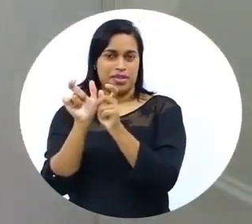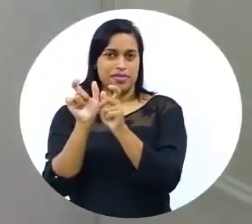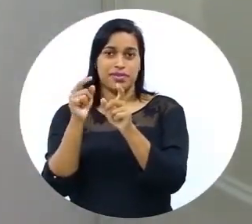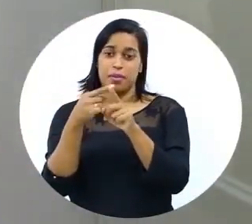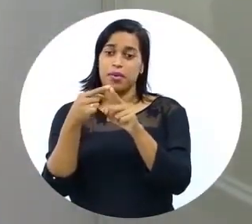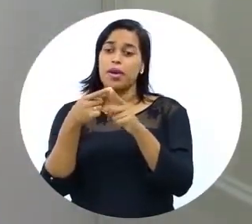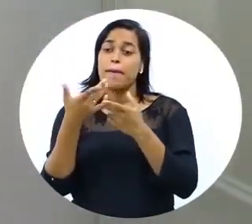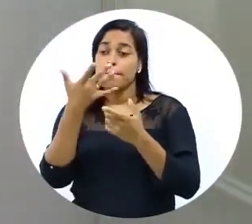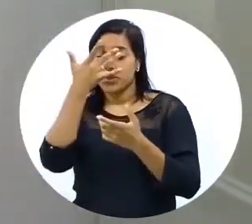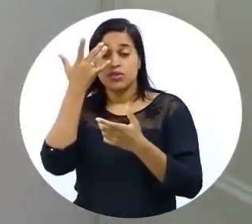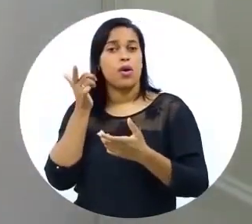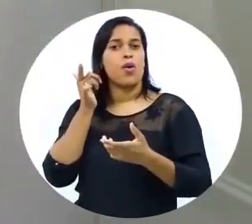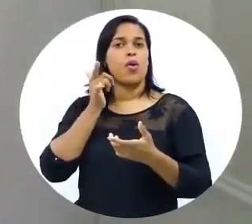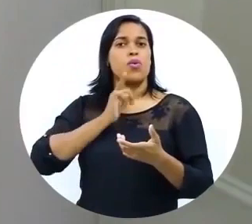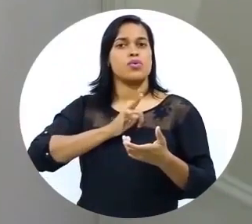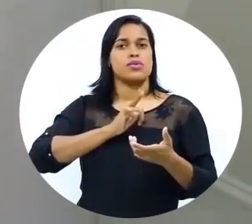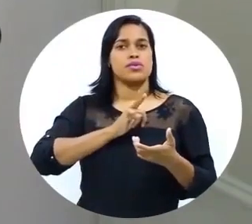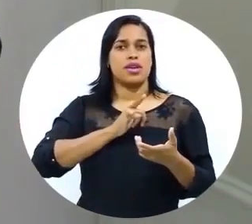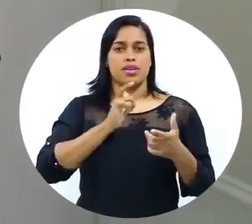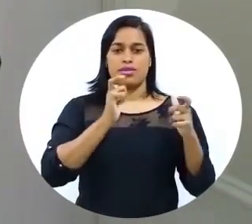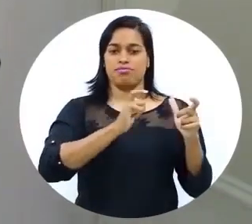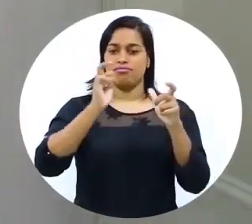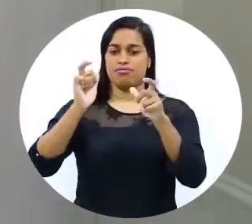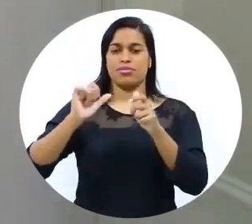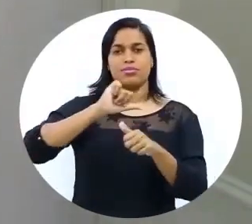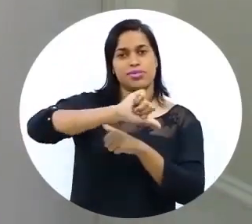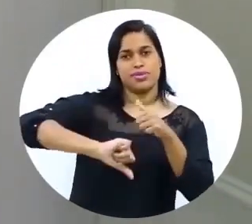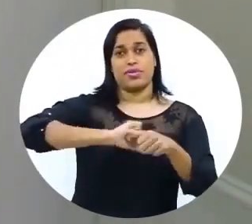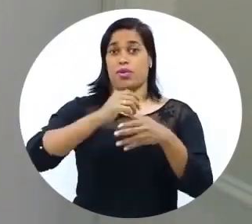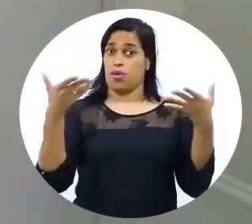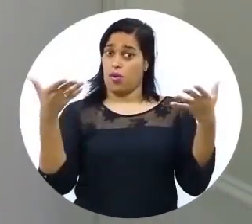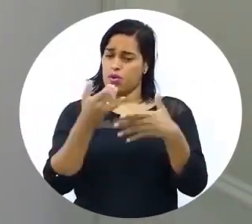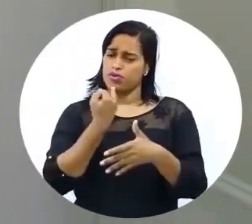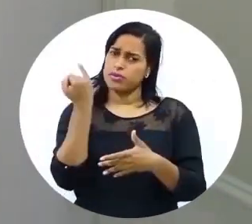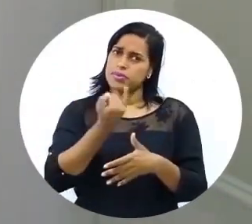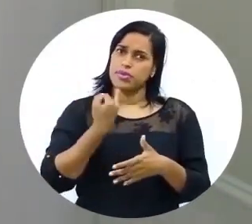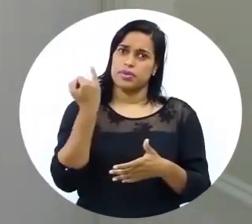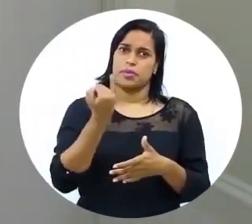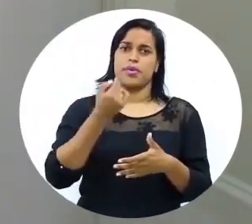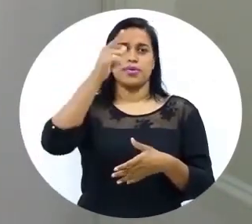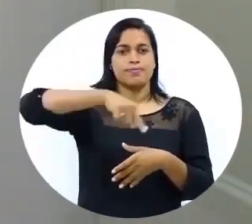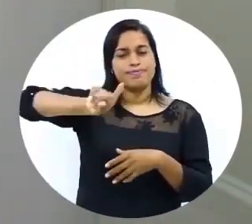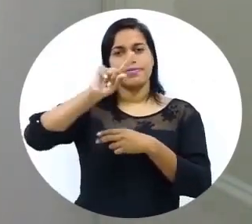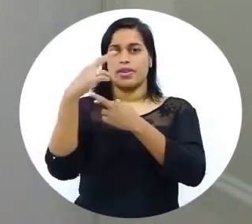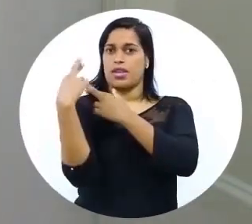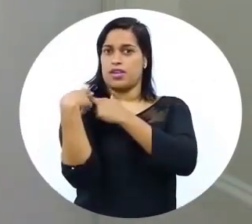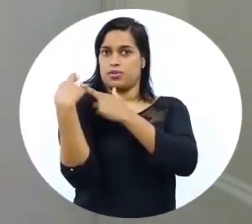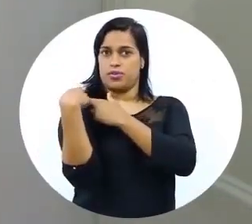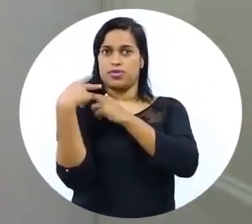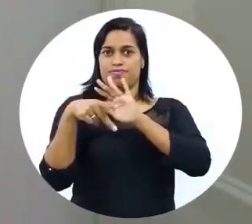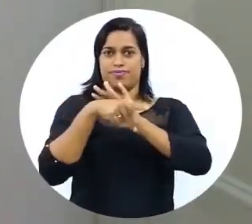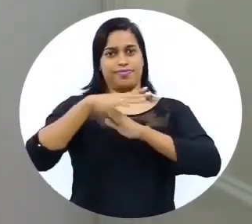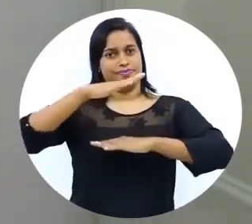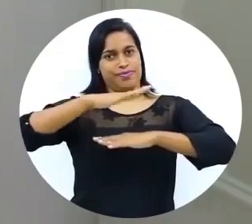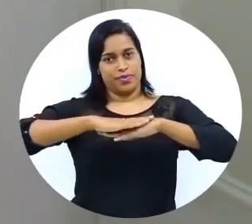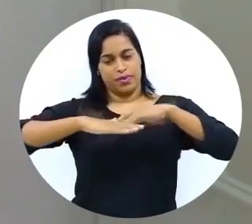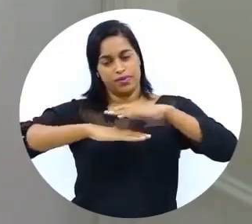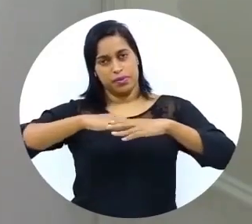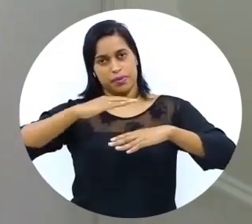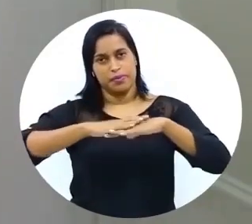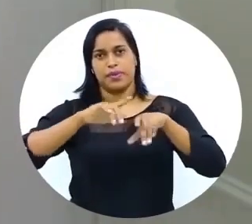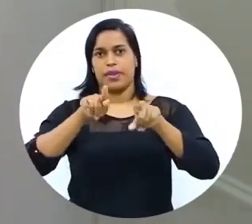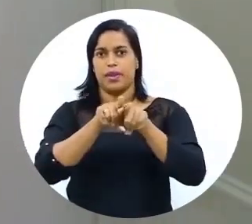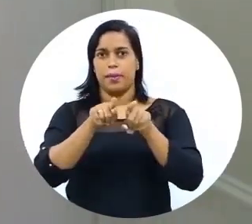a uma performance. Hoje é muito importante que você seja o responsável pela sua carreira, que você tenha